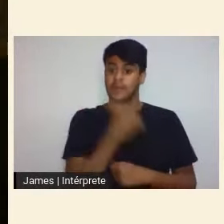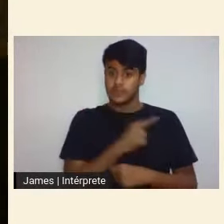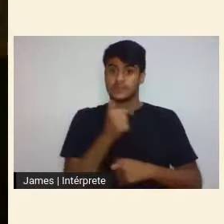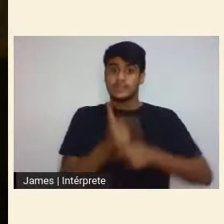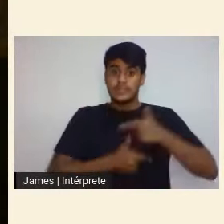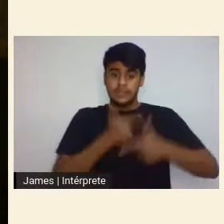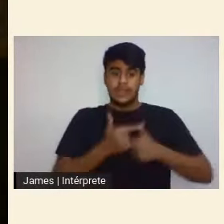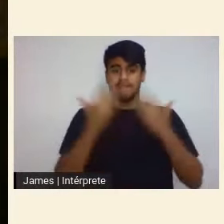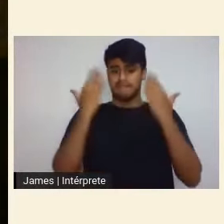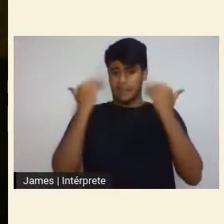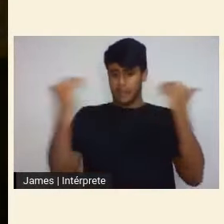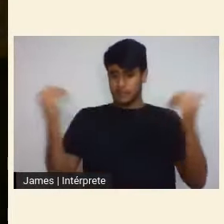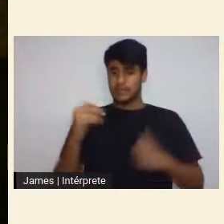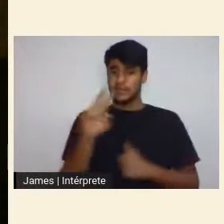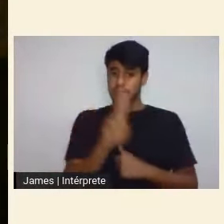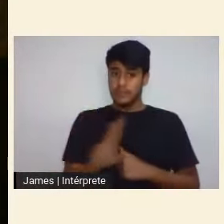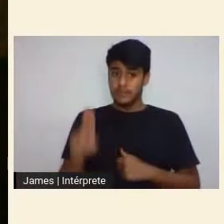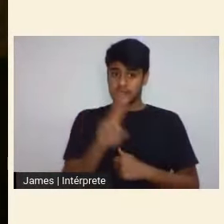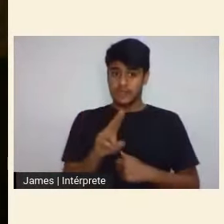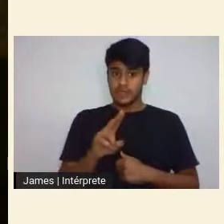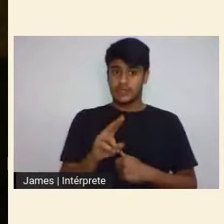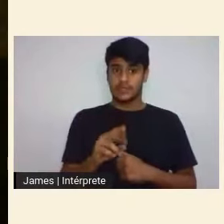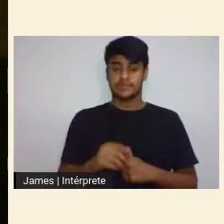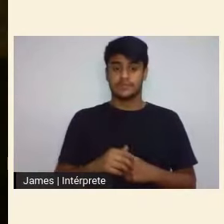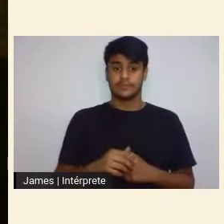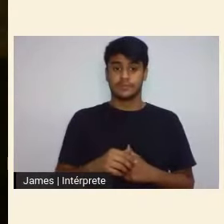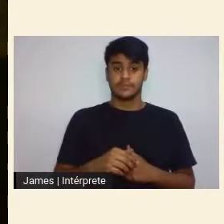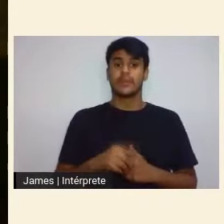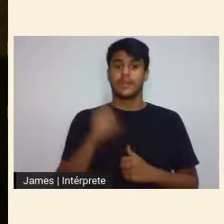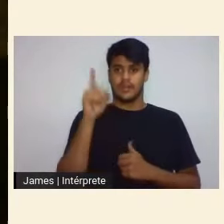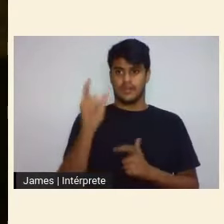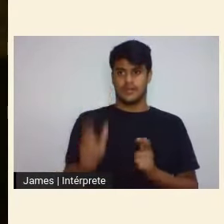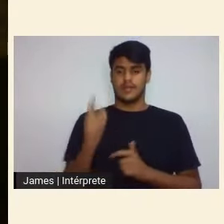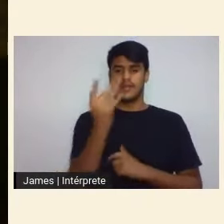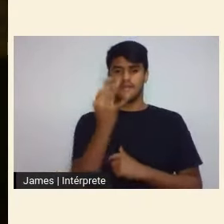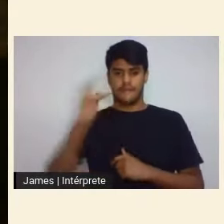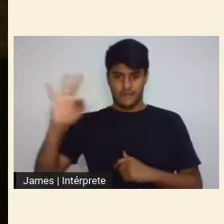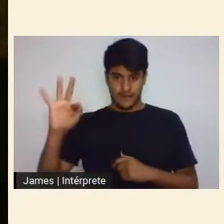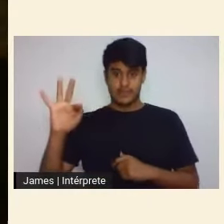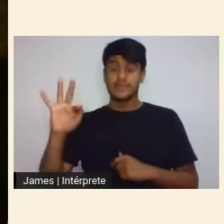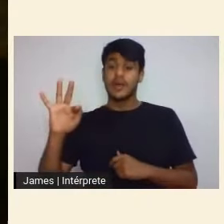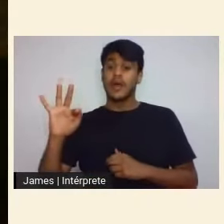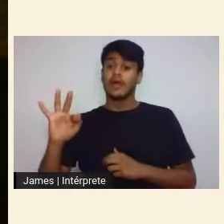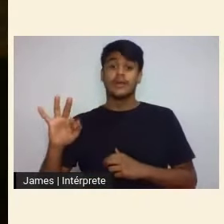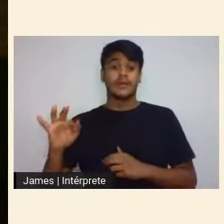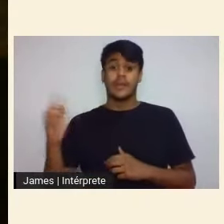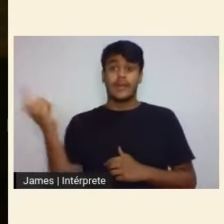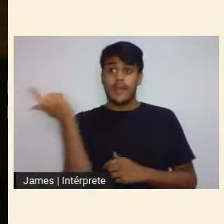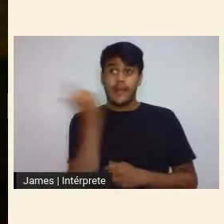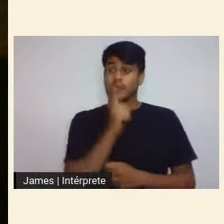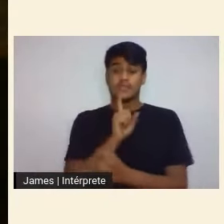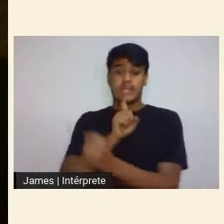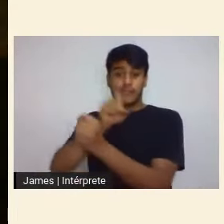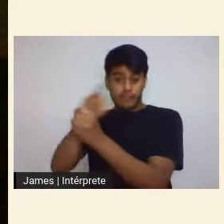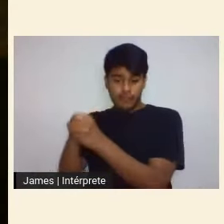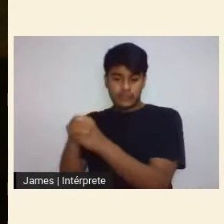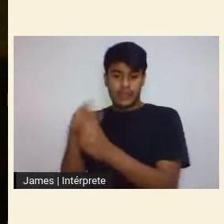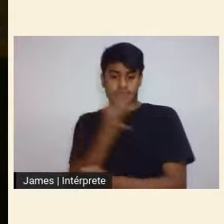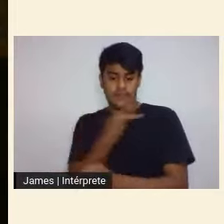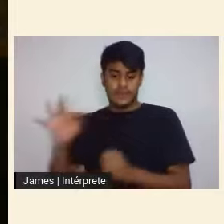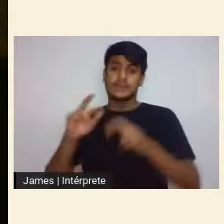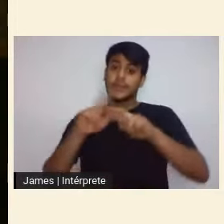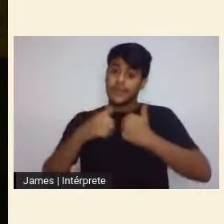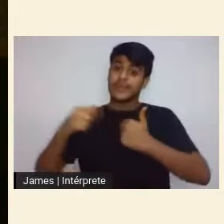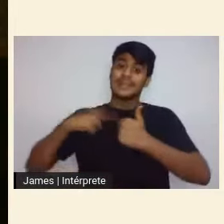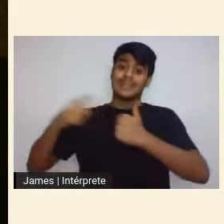famosa missão universitária francesa, ficando impedido de retornar à França por conta da